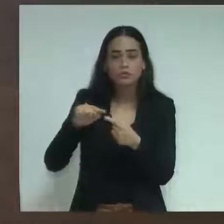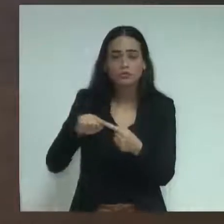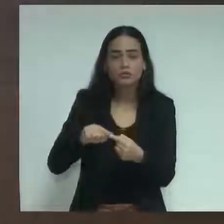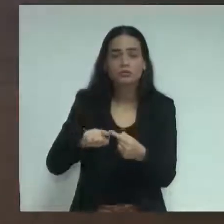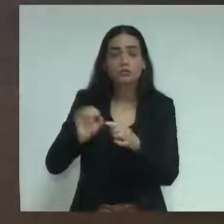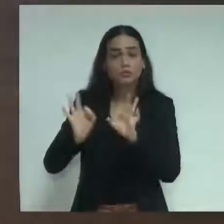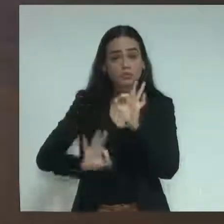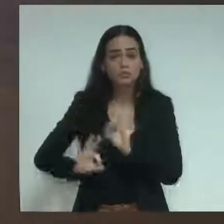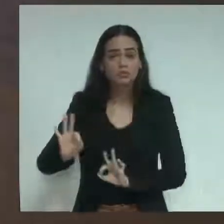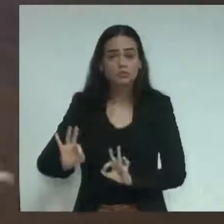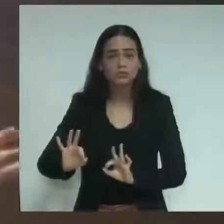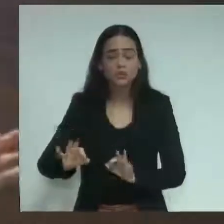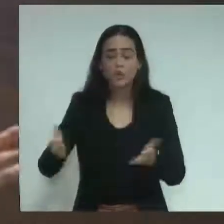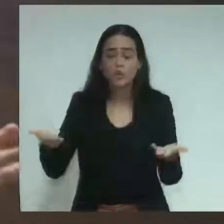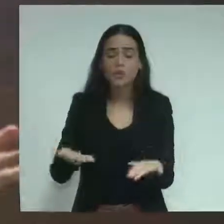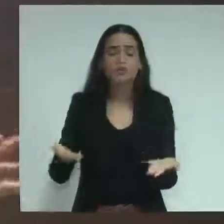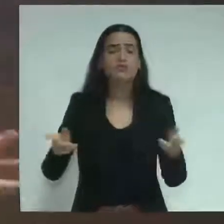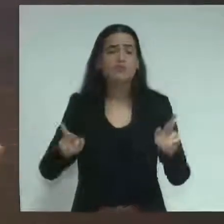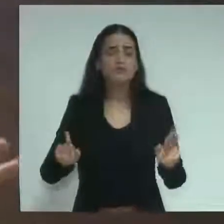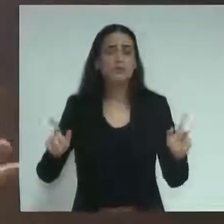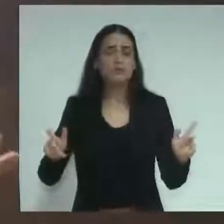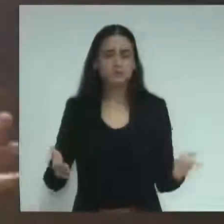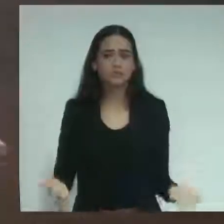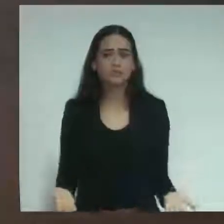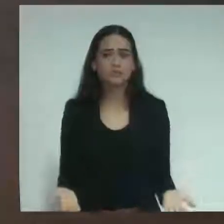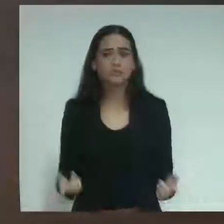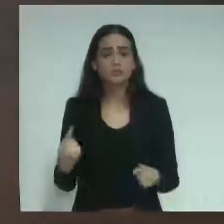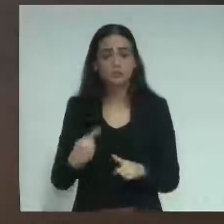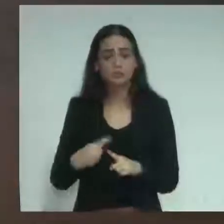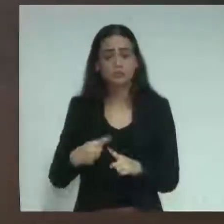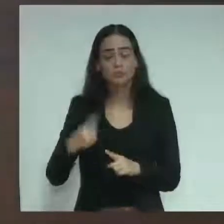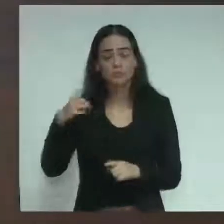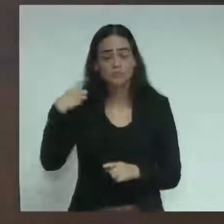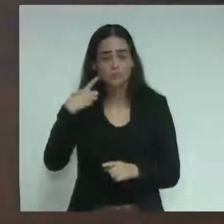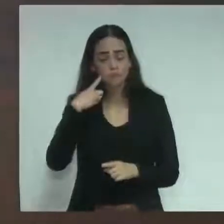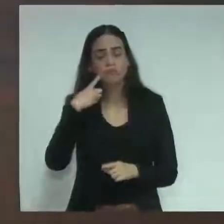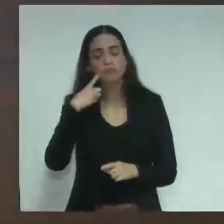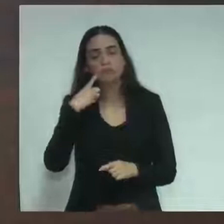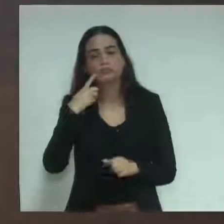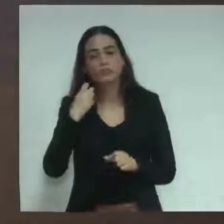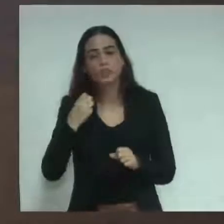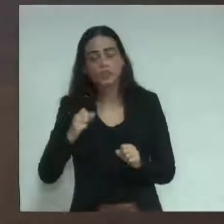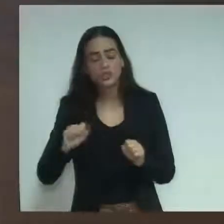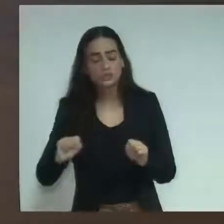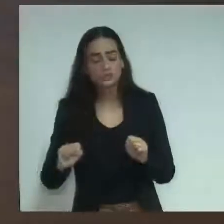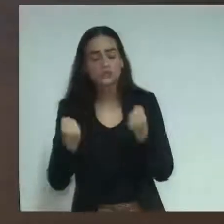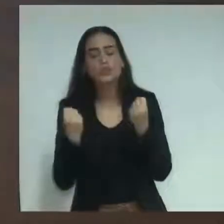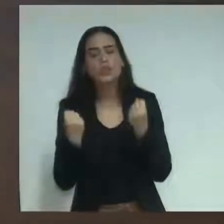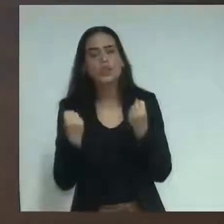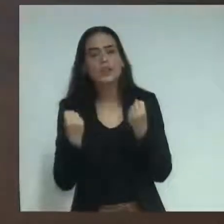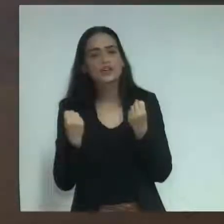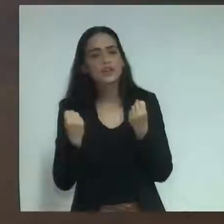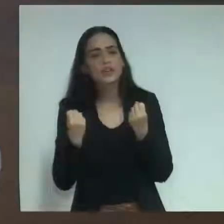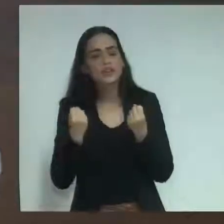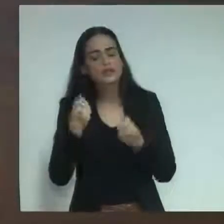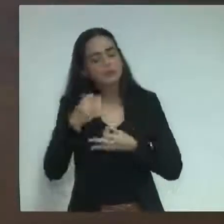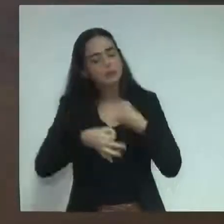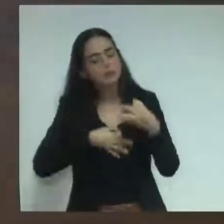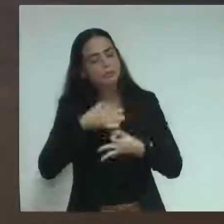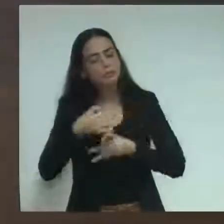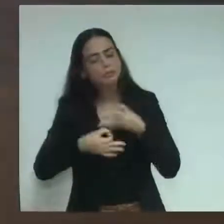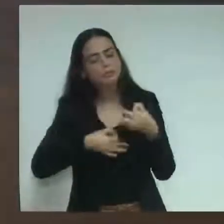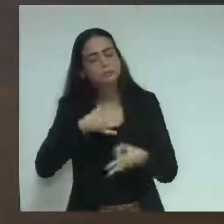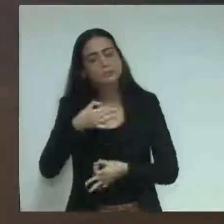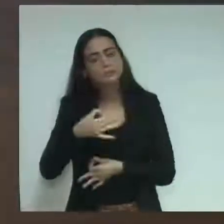por essa situação. Porque a resposta, o advogado de defesa, ele foi muito claro quando ele usou esse argumento, dizendo